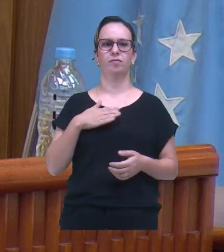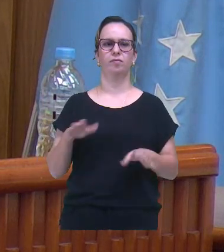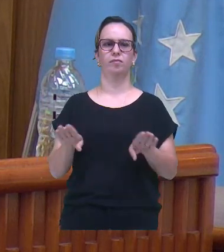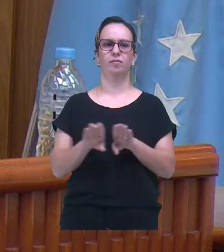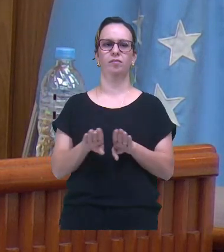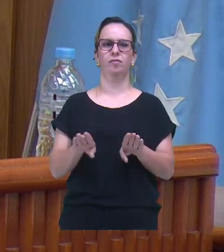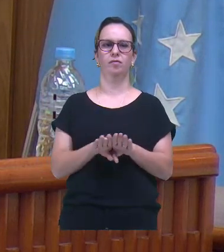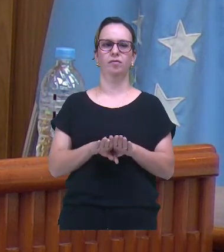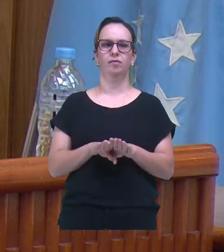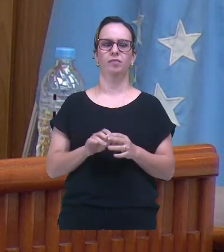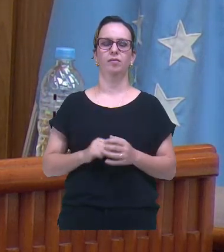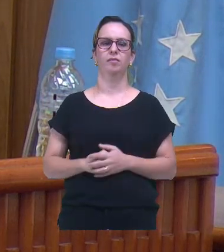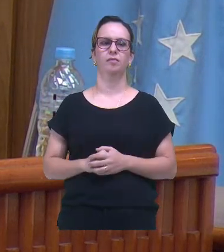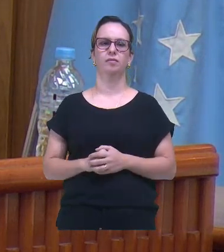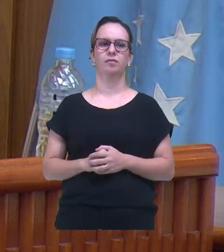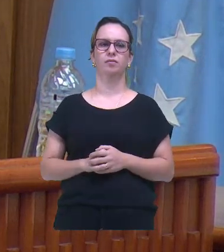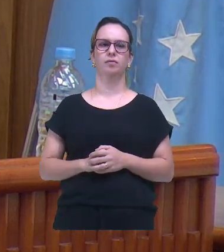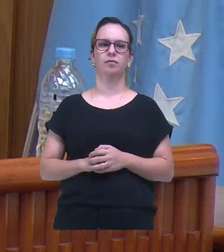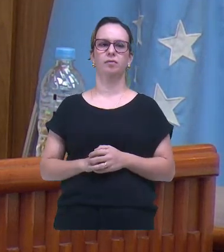de